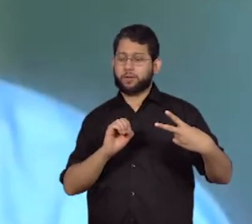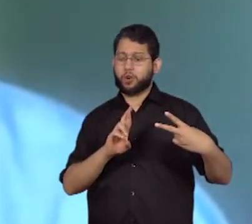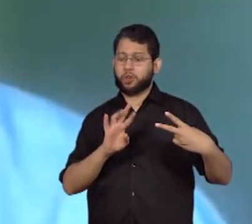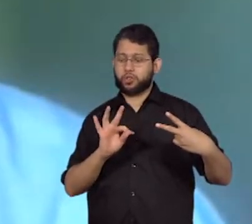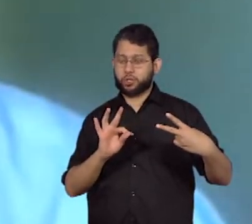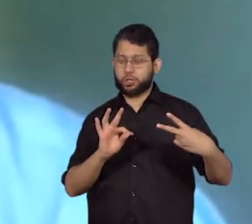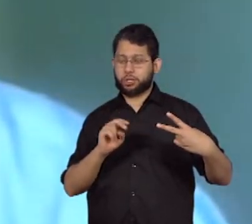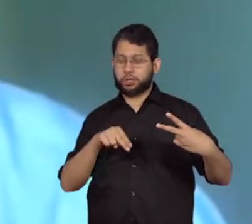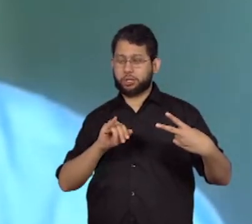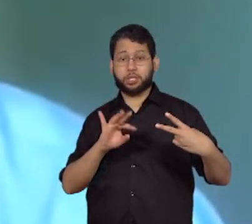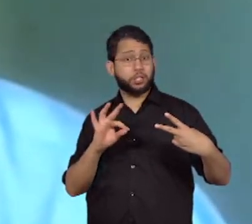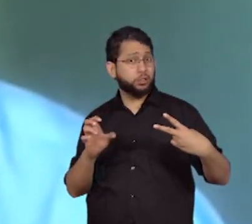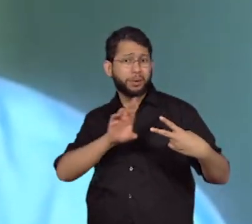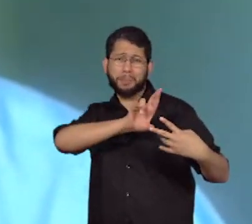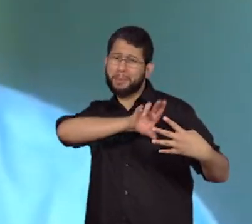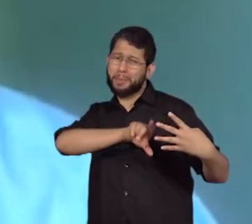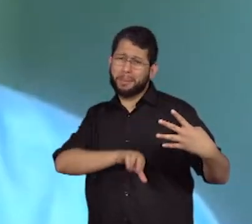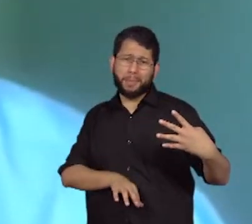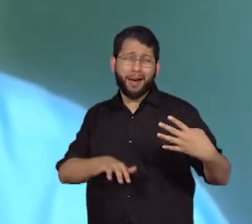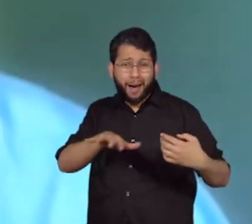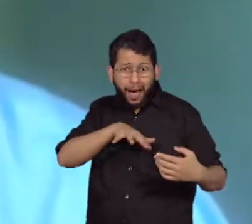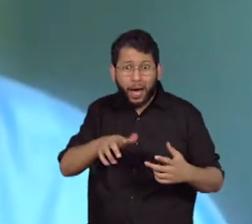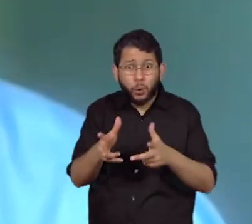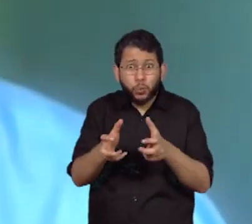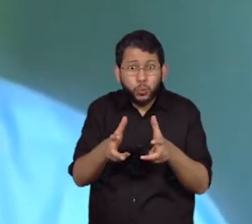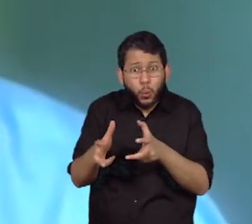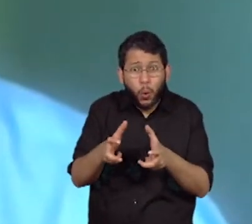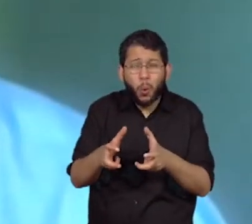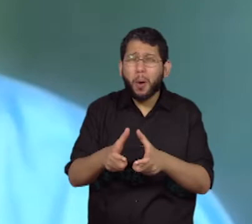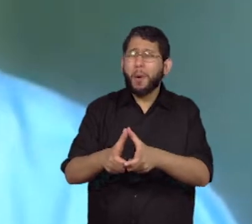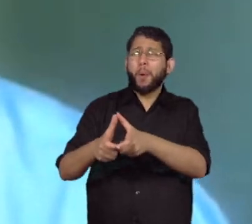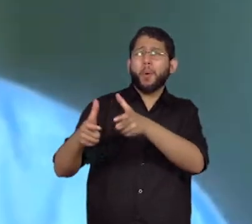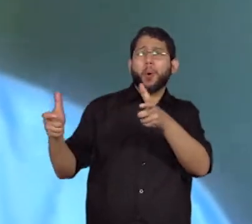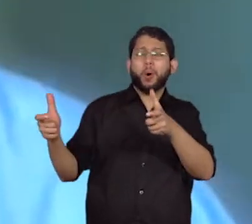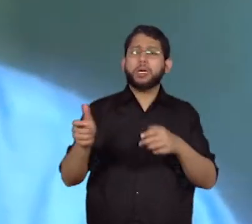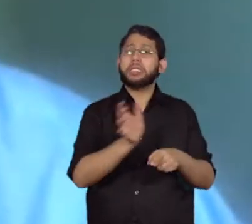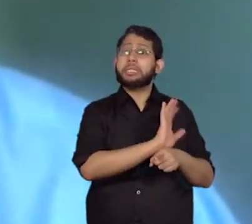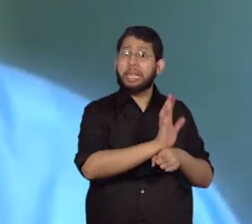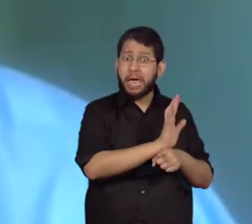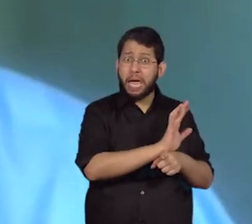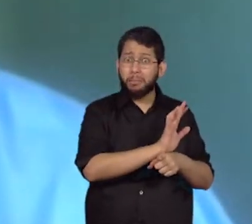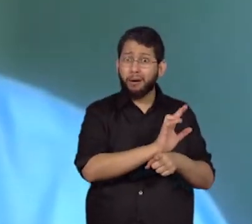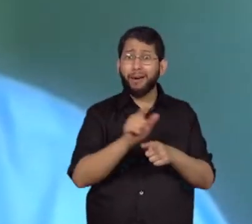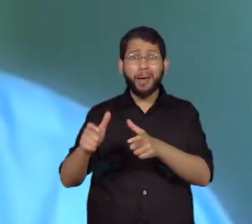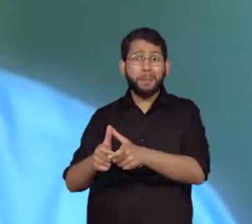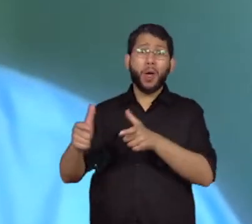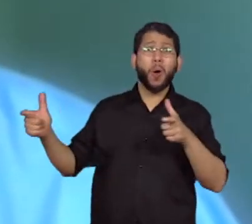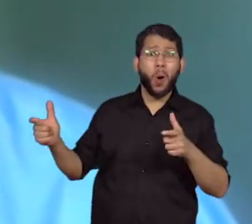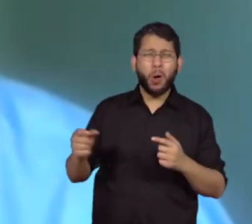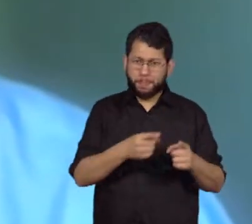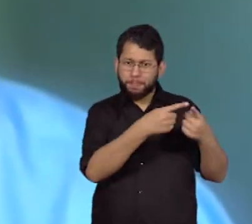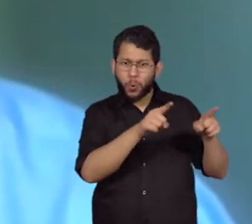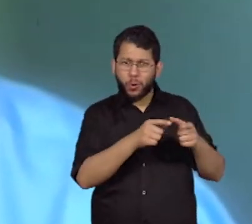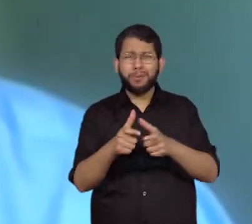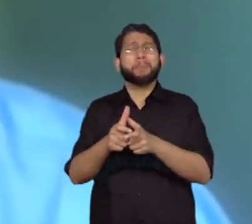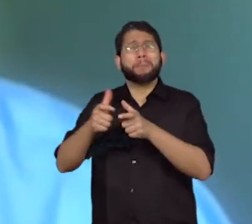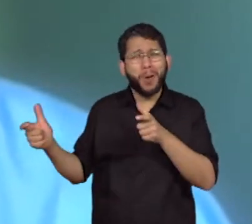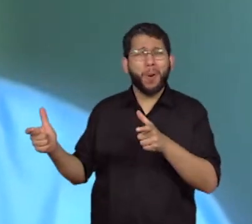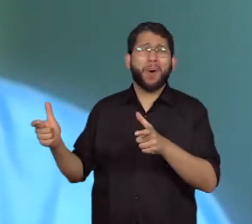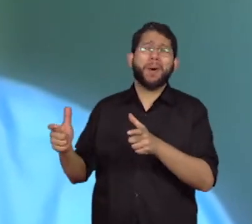A indústria de games é gigantesca, é maior que a indústria de cinema, é maior que a indústria de música já.